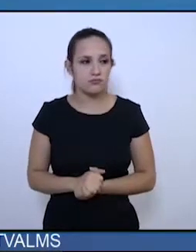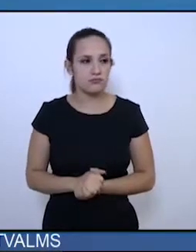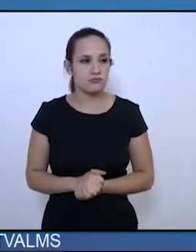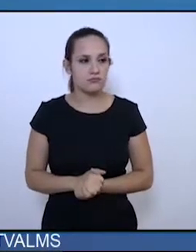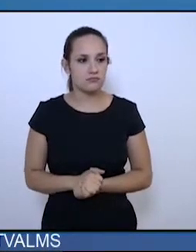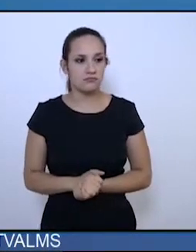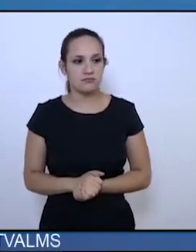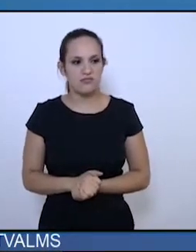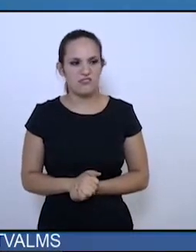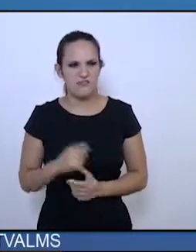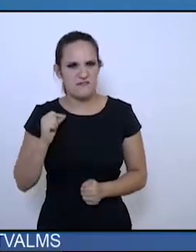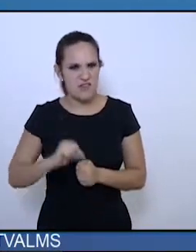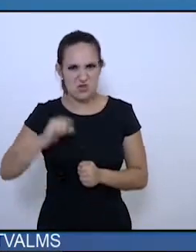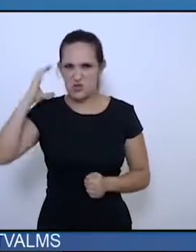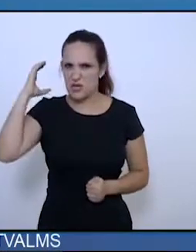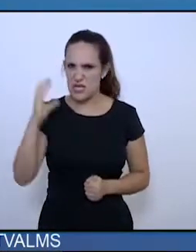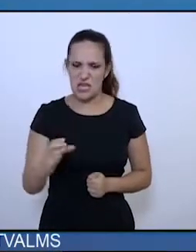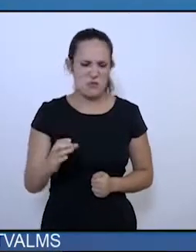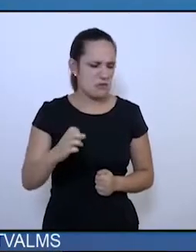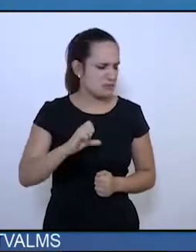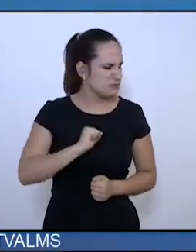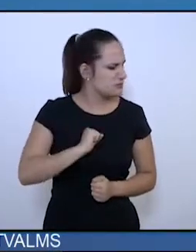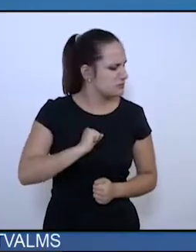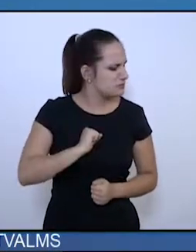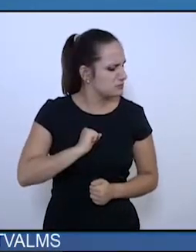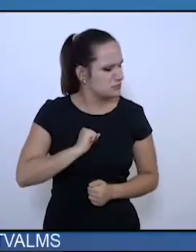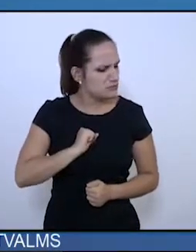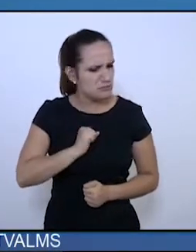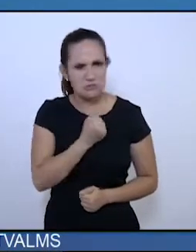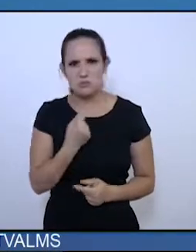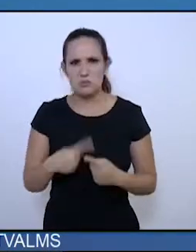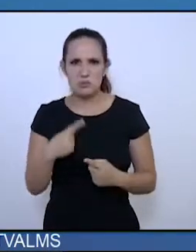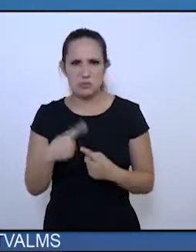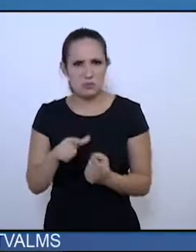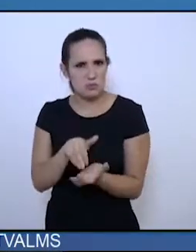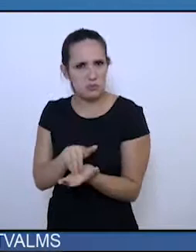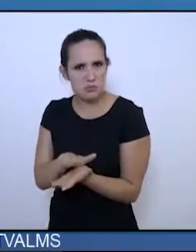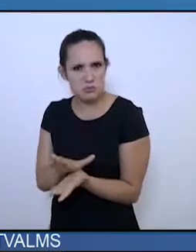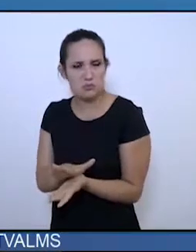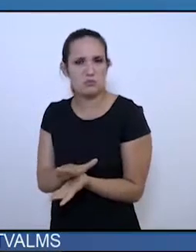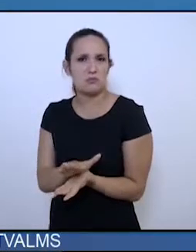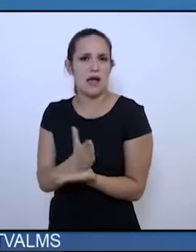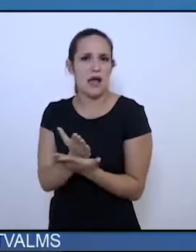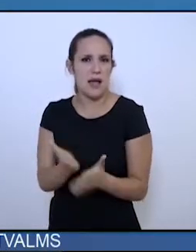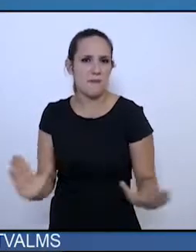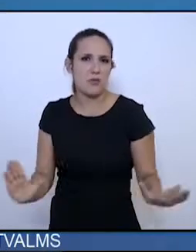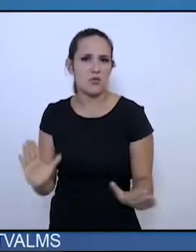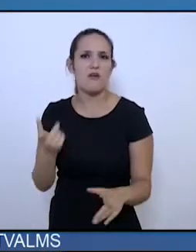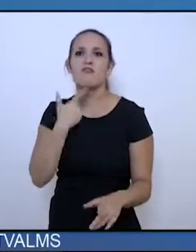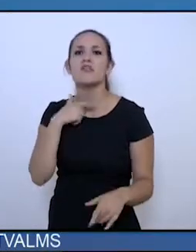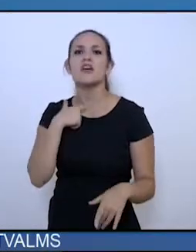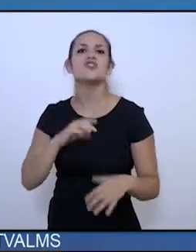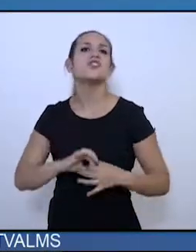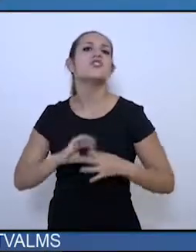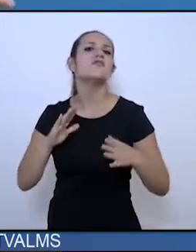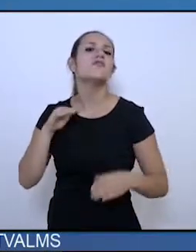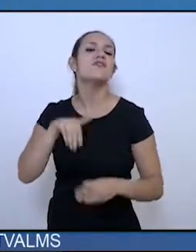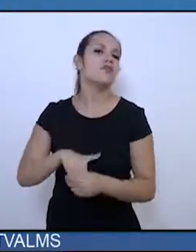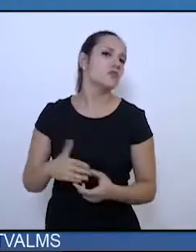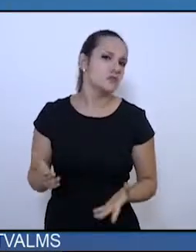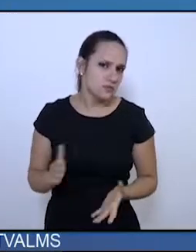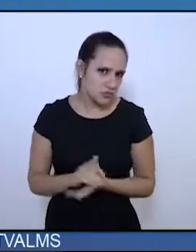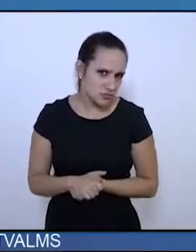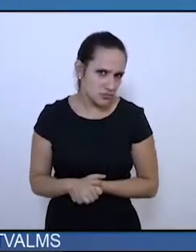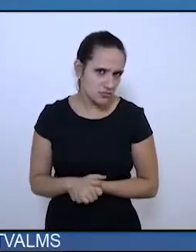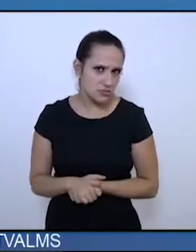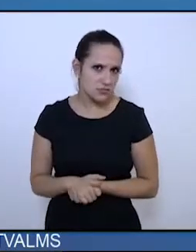Cometeu um crime gravíssimo da ruptura democrática. Crime gravíssimo da